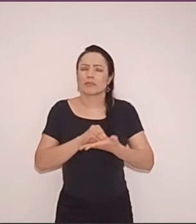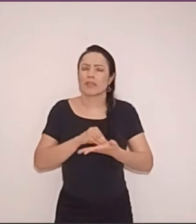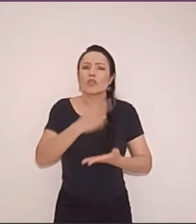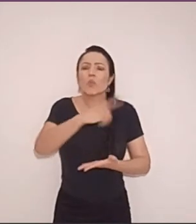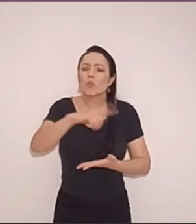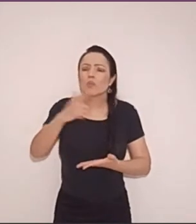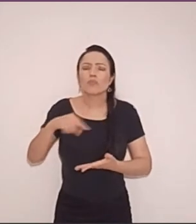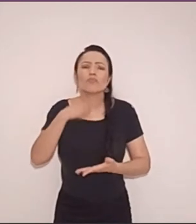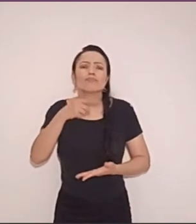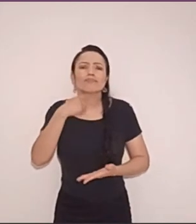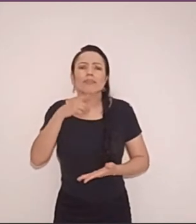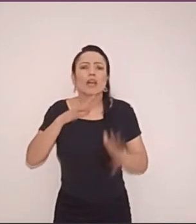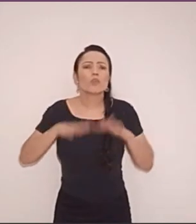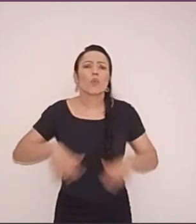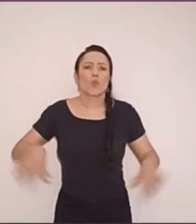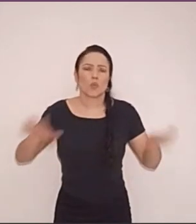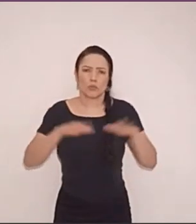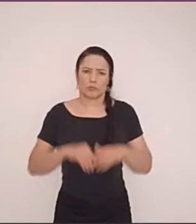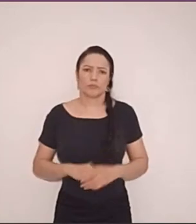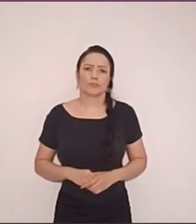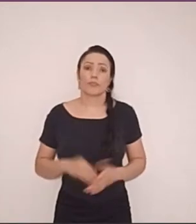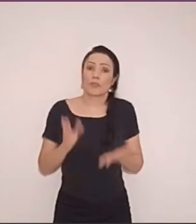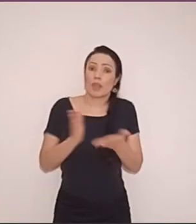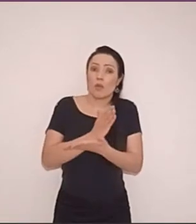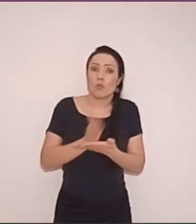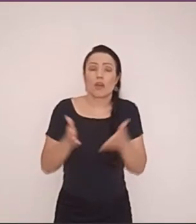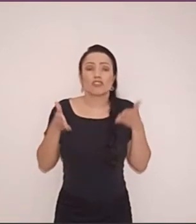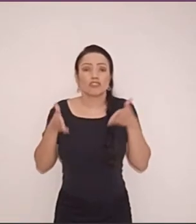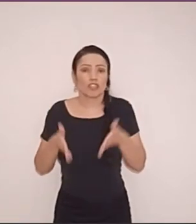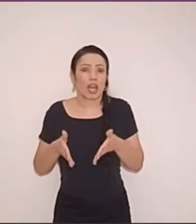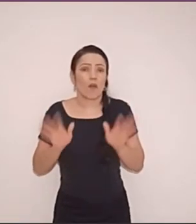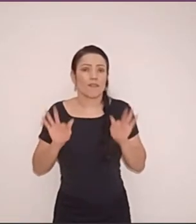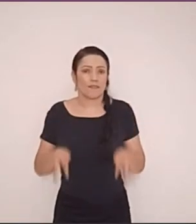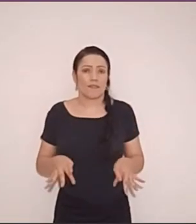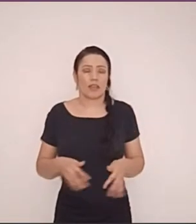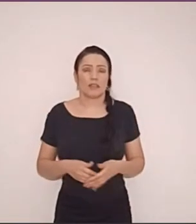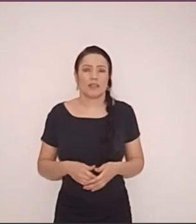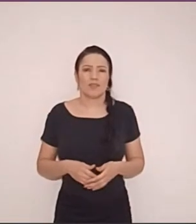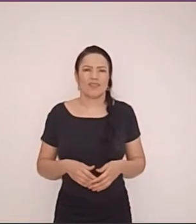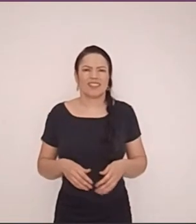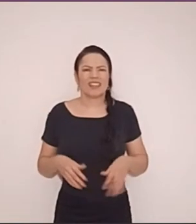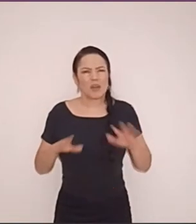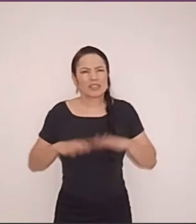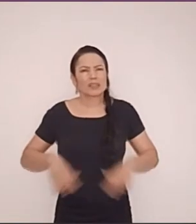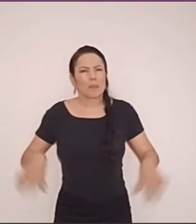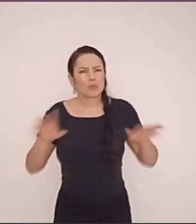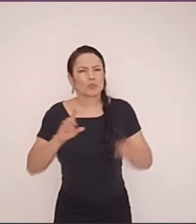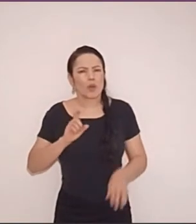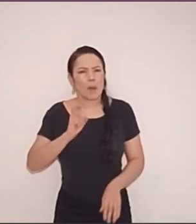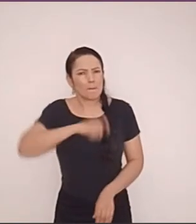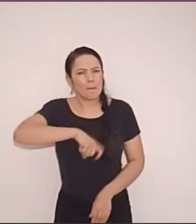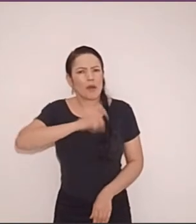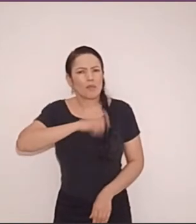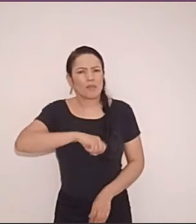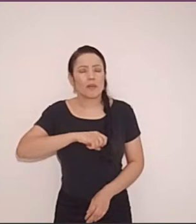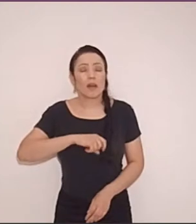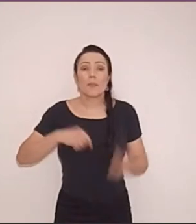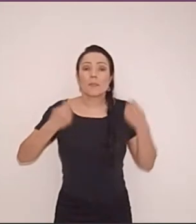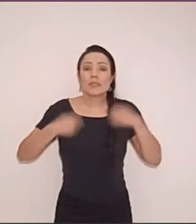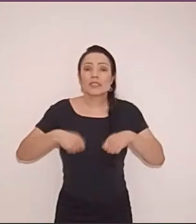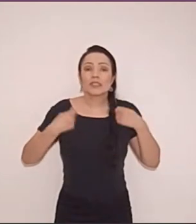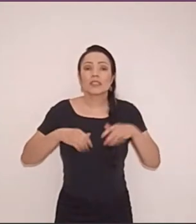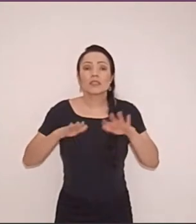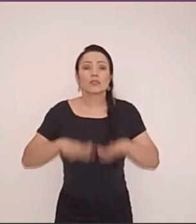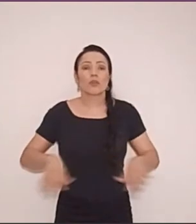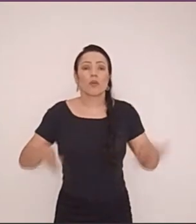que fora descrito de fogos podem chegar à Vitória final Então nesse mundo perverso é inscrito o